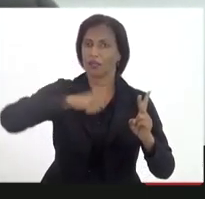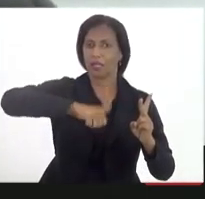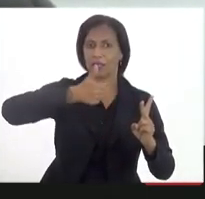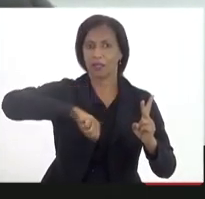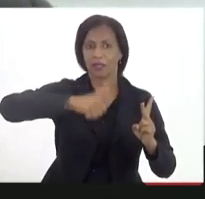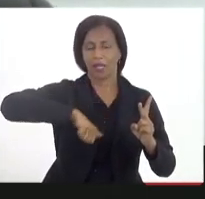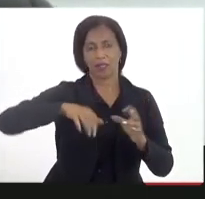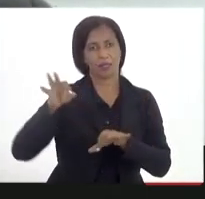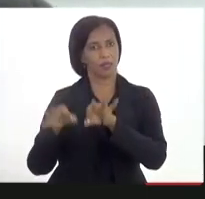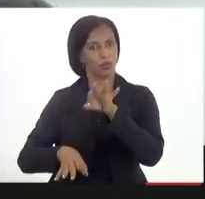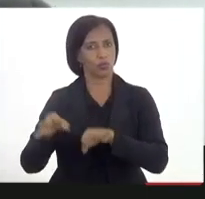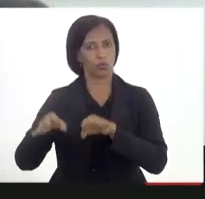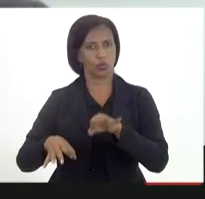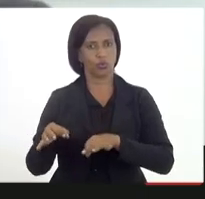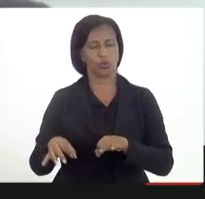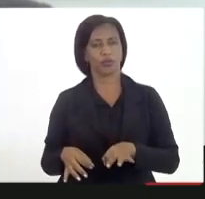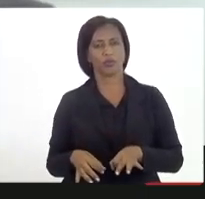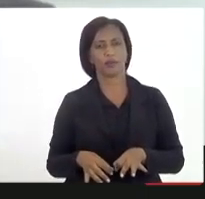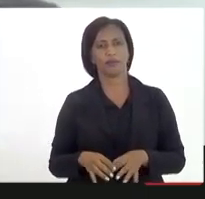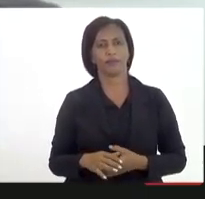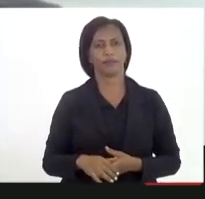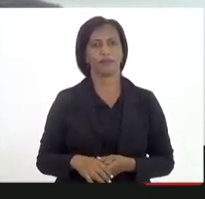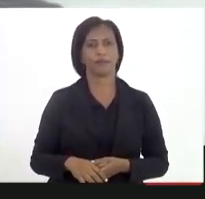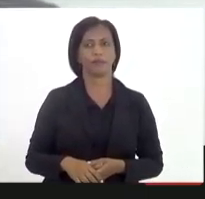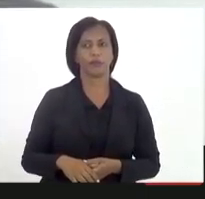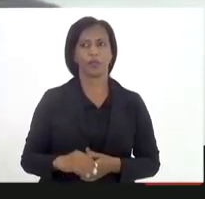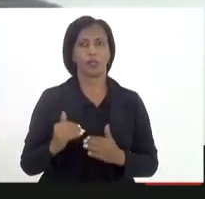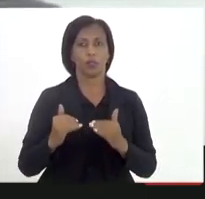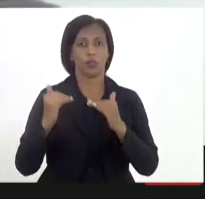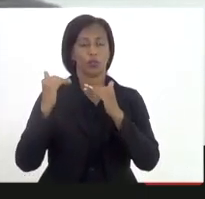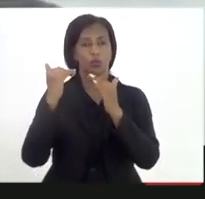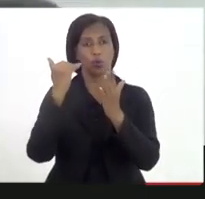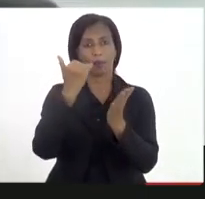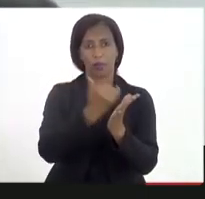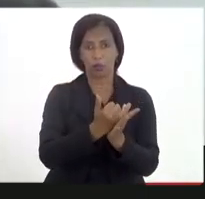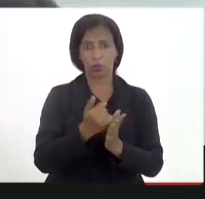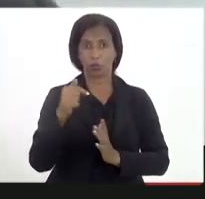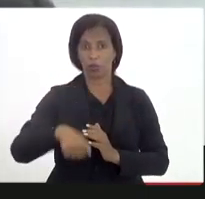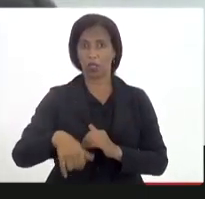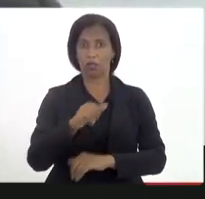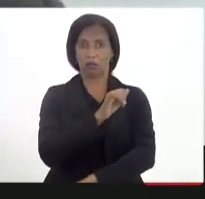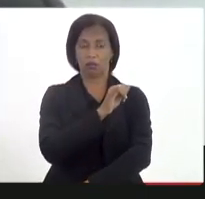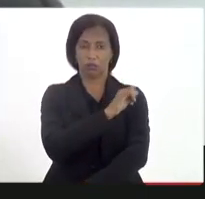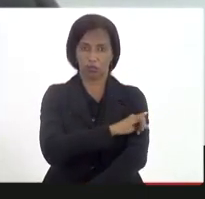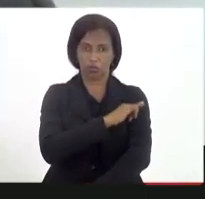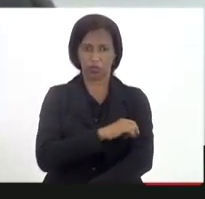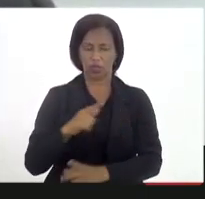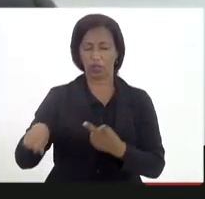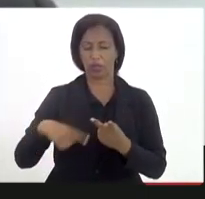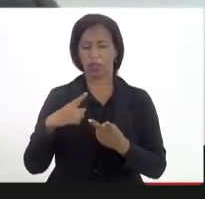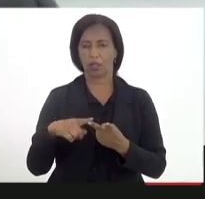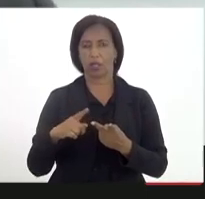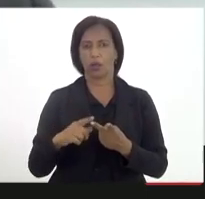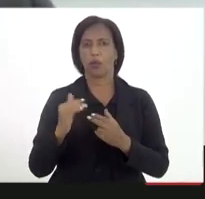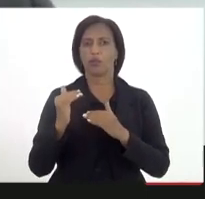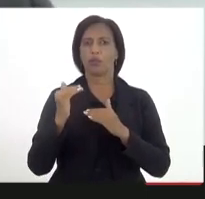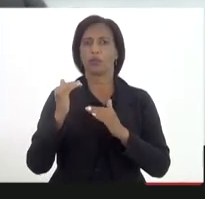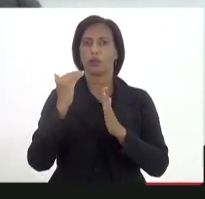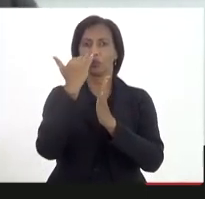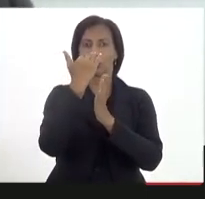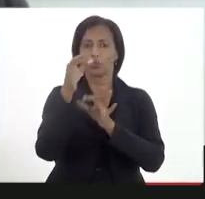da da justiça militar propriamente dida e sobretudo aplicação dela no Rio de Janeiro ou não e a outra são esses